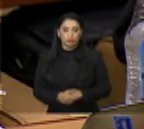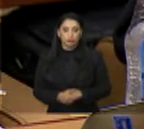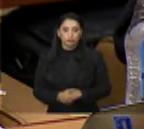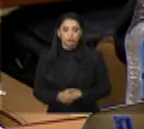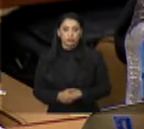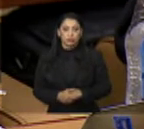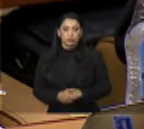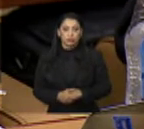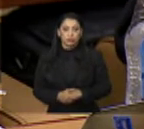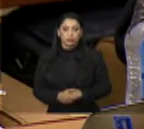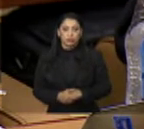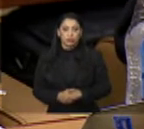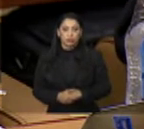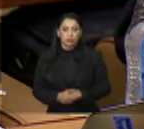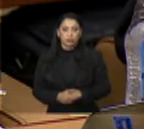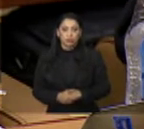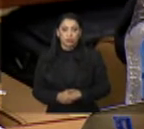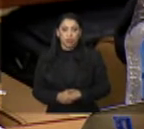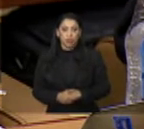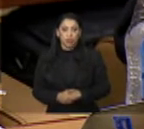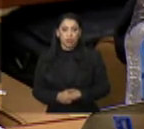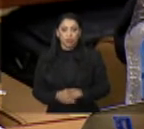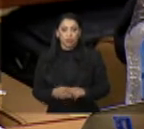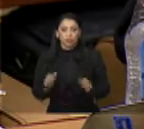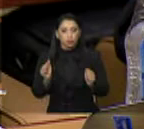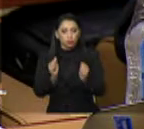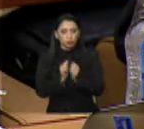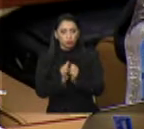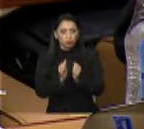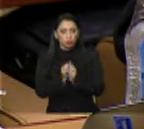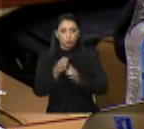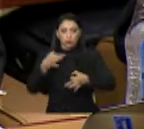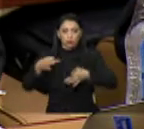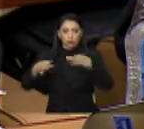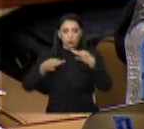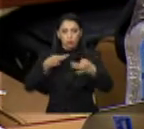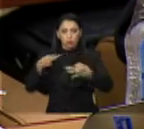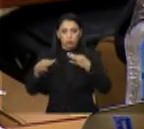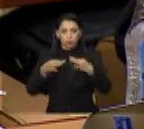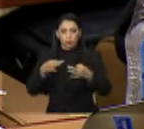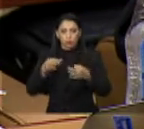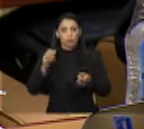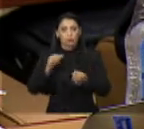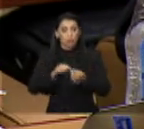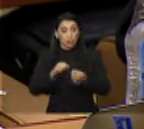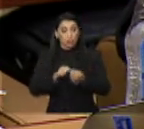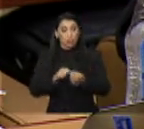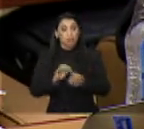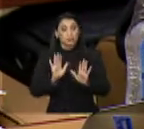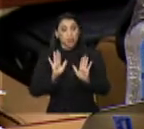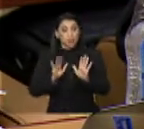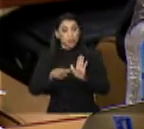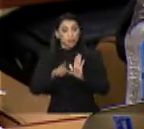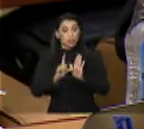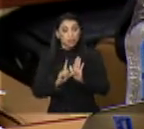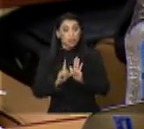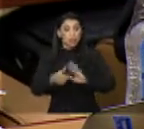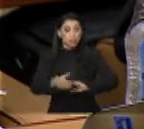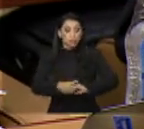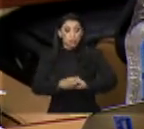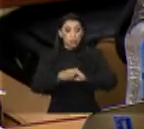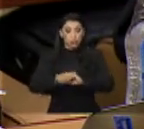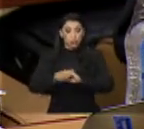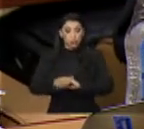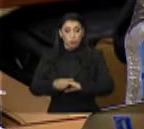foram compartilhadas aqui pelos diferentes colegas e cumprimento em primeiro lugar o Ministro Luiz fux pelo importantíssimo